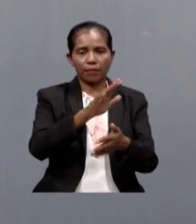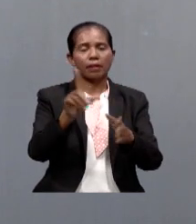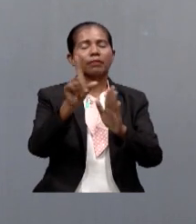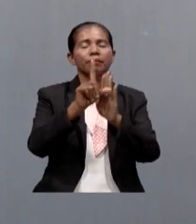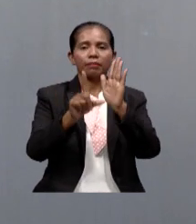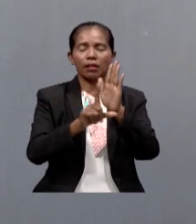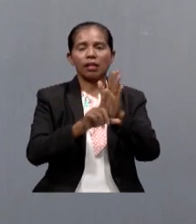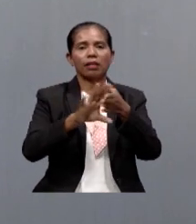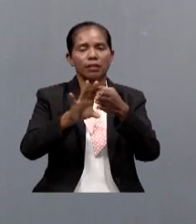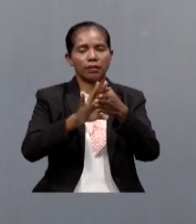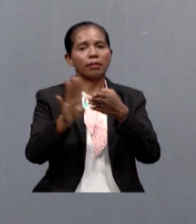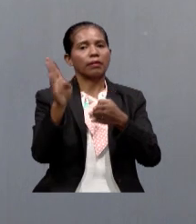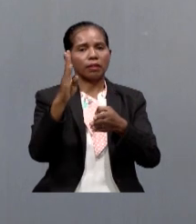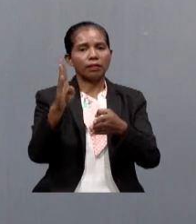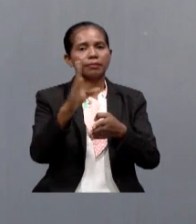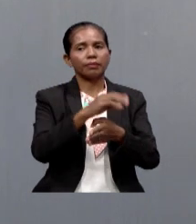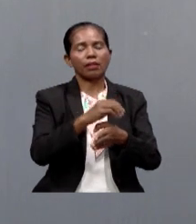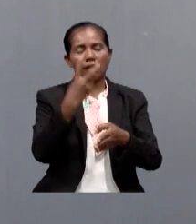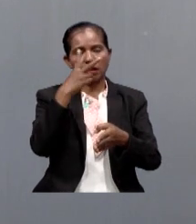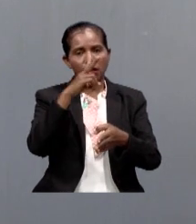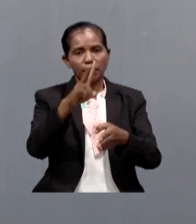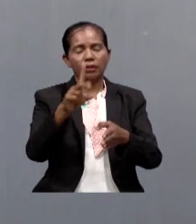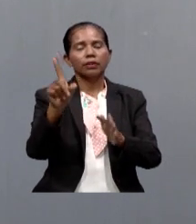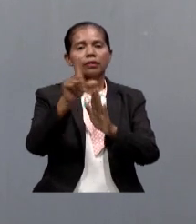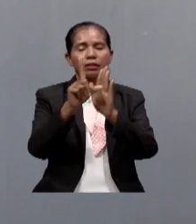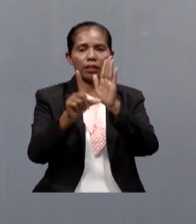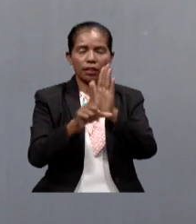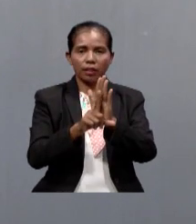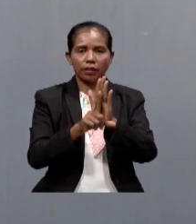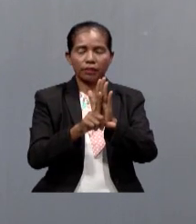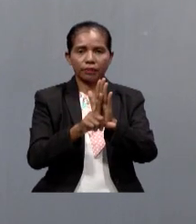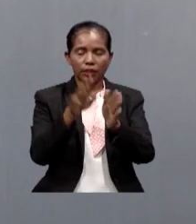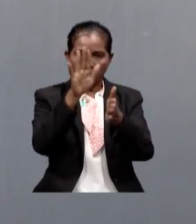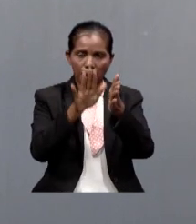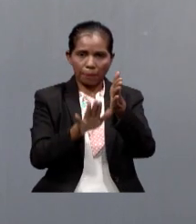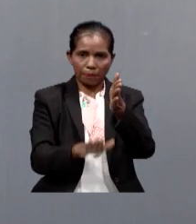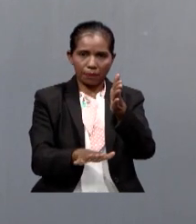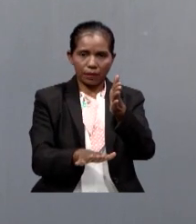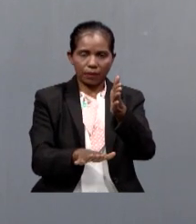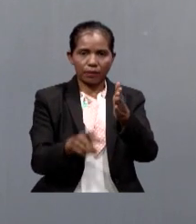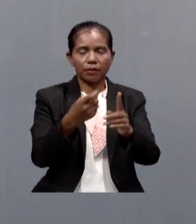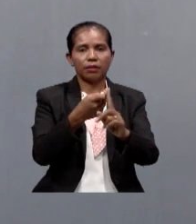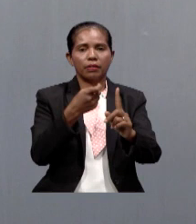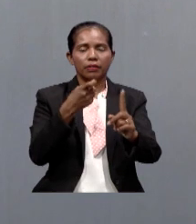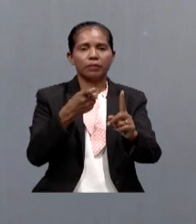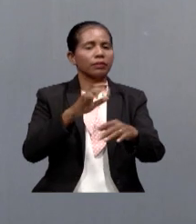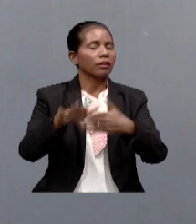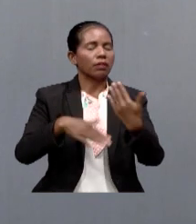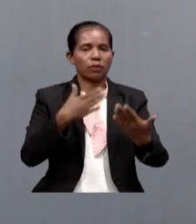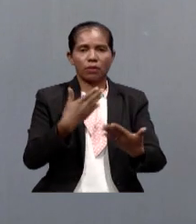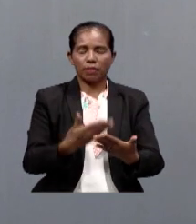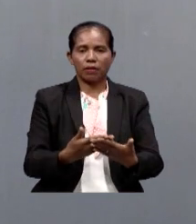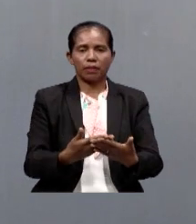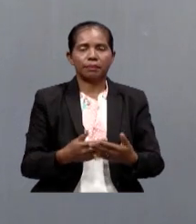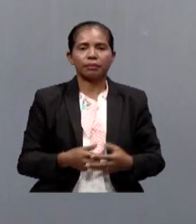né nedoni tem confirma o dois terços se confirma menos confirmarei to maioria absoluta